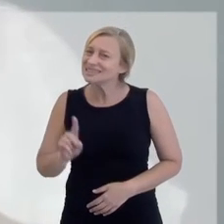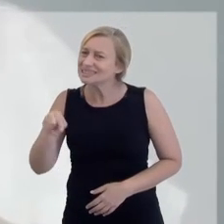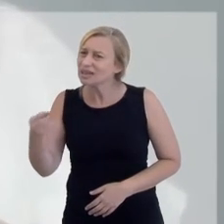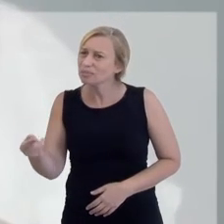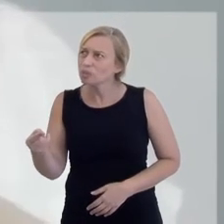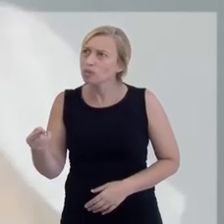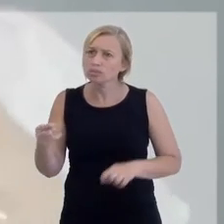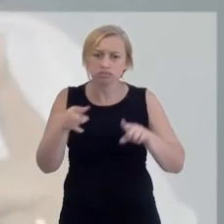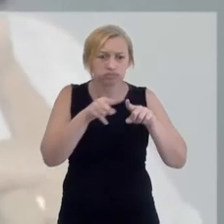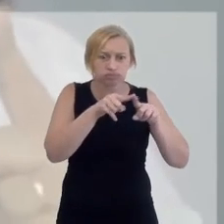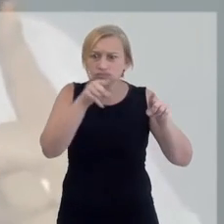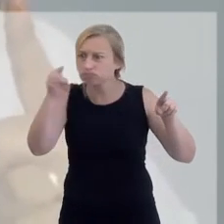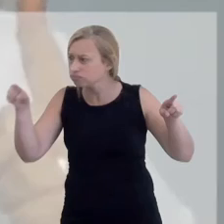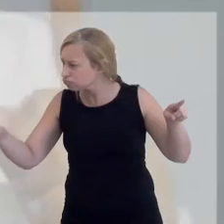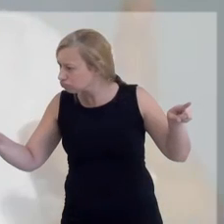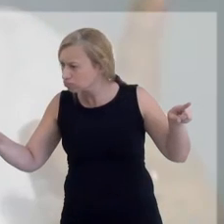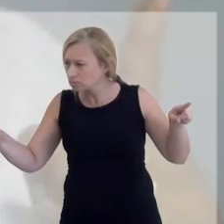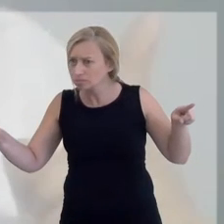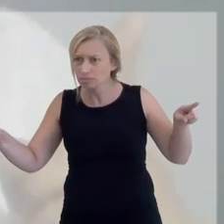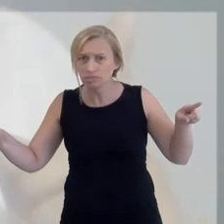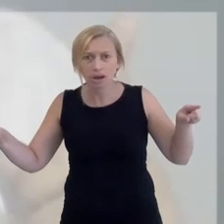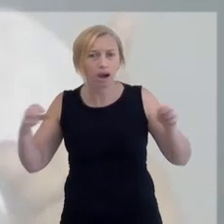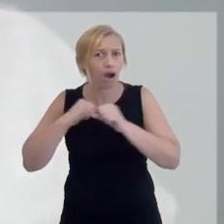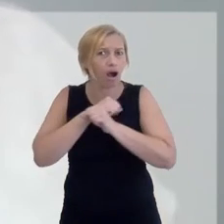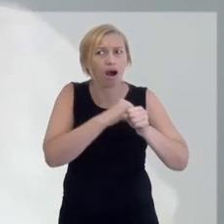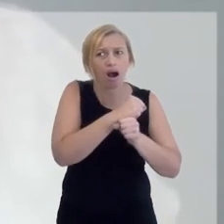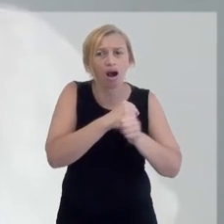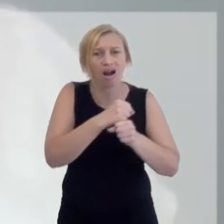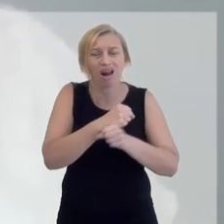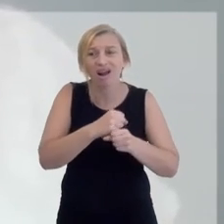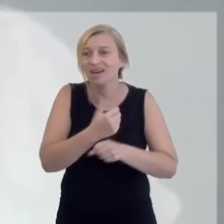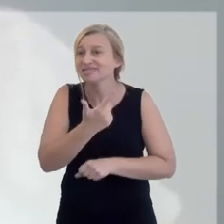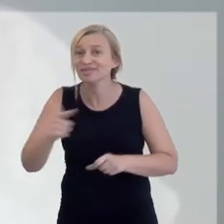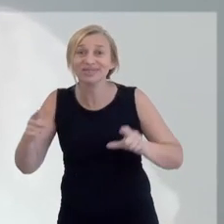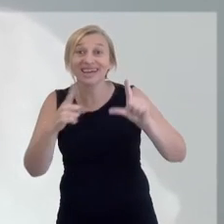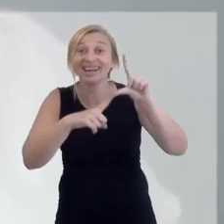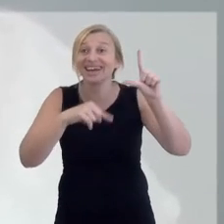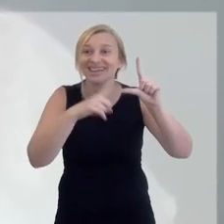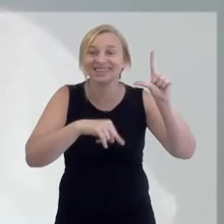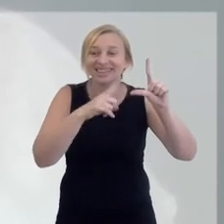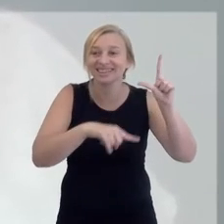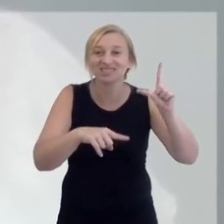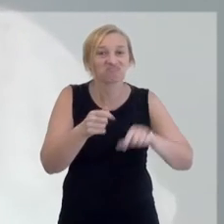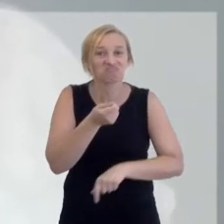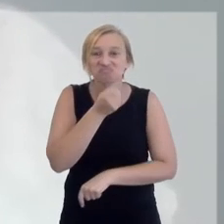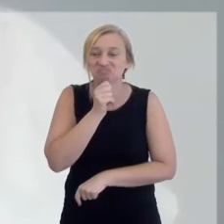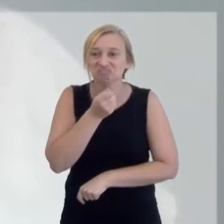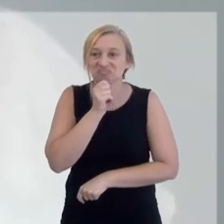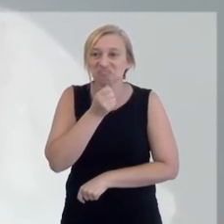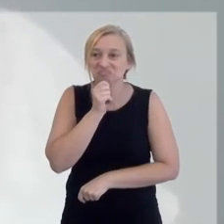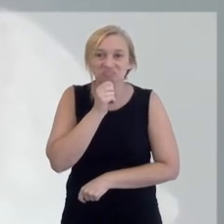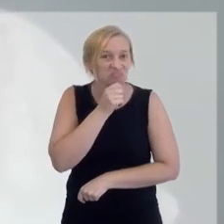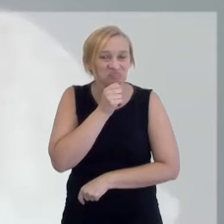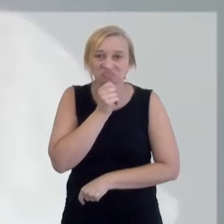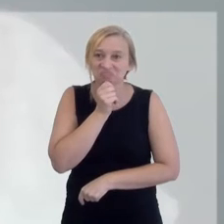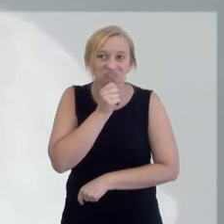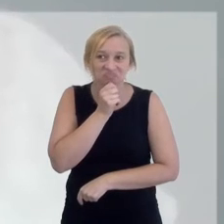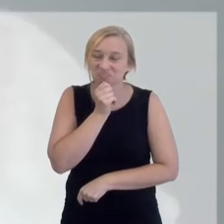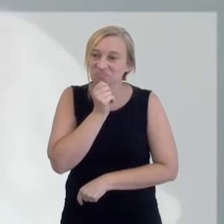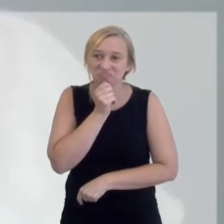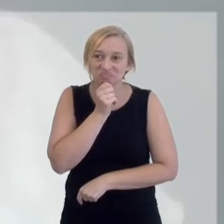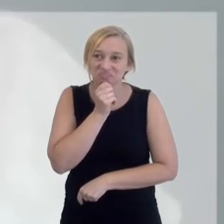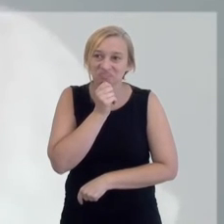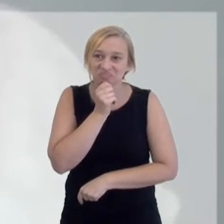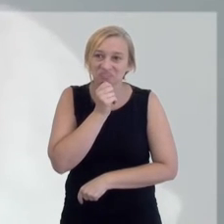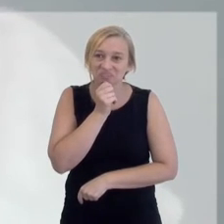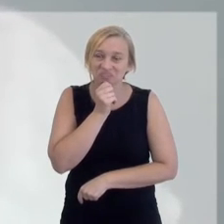E depois desse tempo todo, e ainda não tem letras, nenhuma matéria,